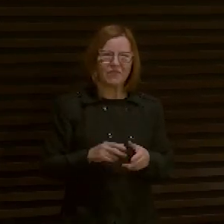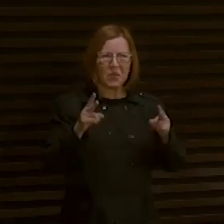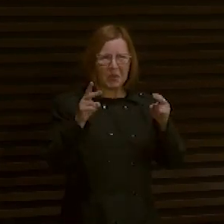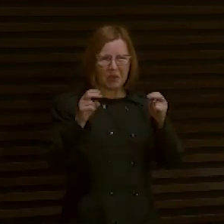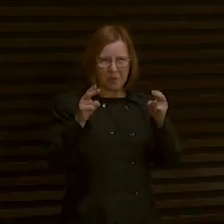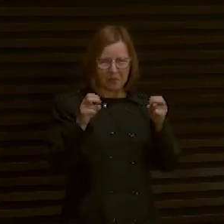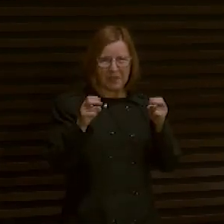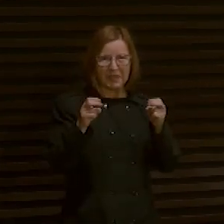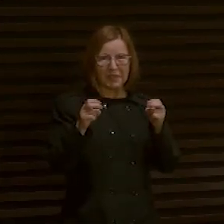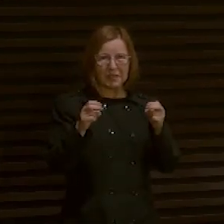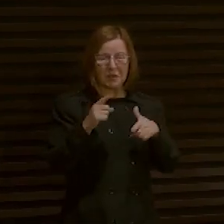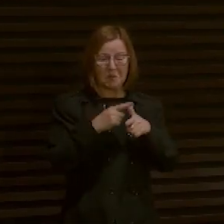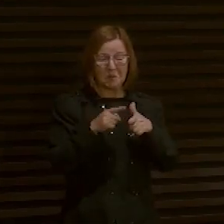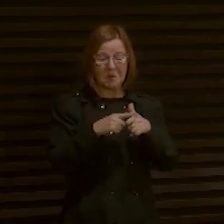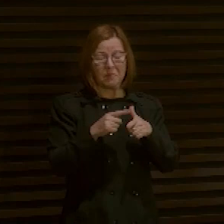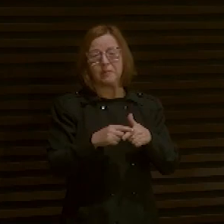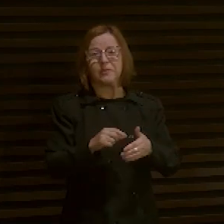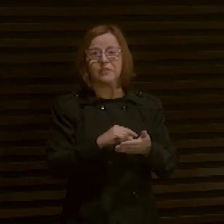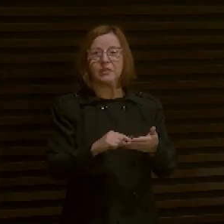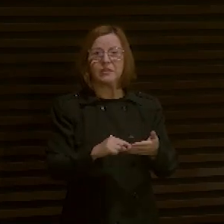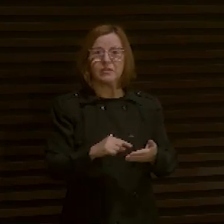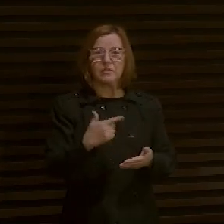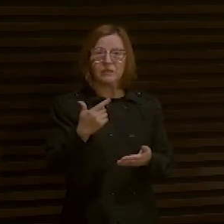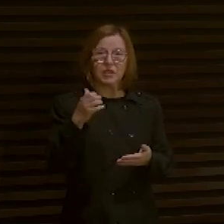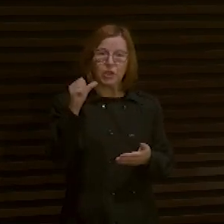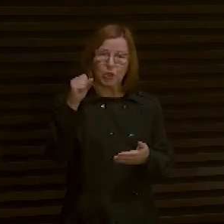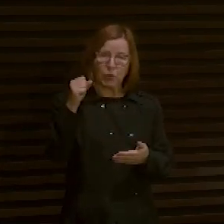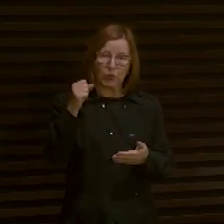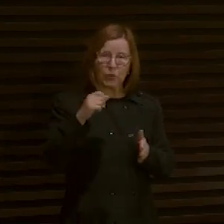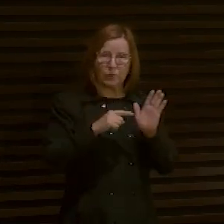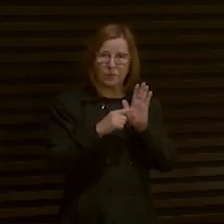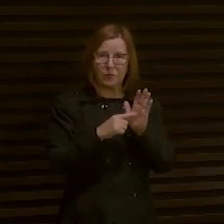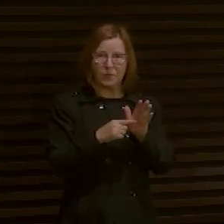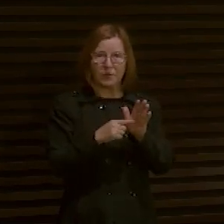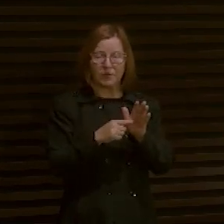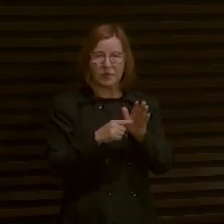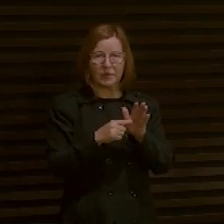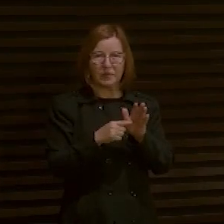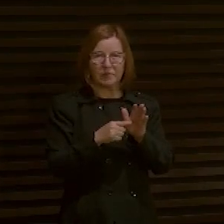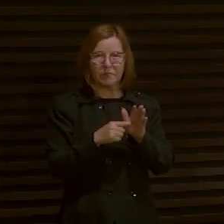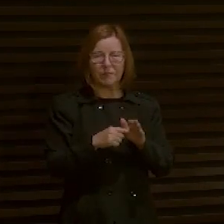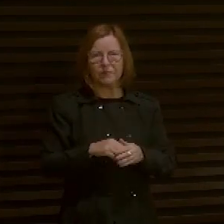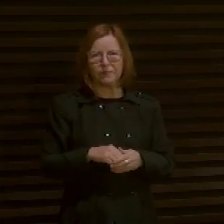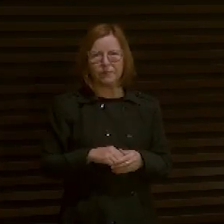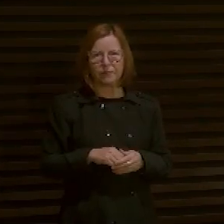resolver ali nos versículos 28 e 29 do capítulo 6. Que coisa terrível, meus